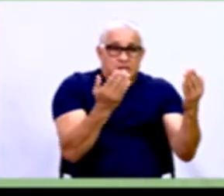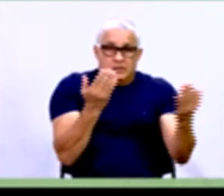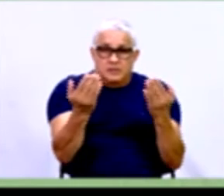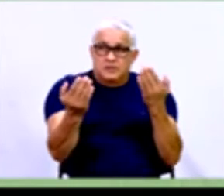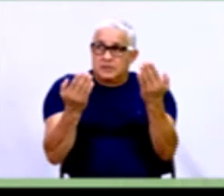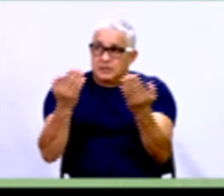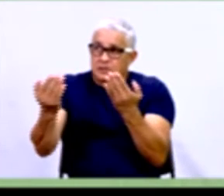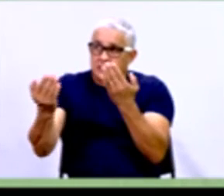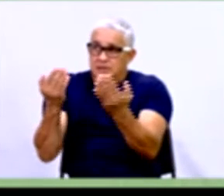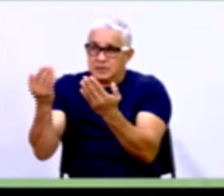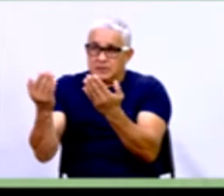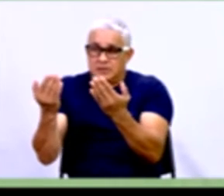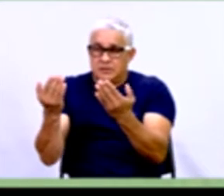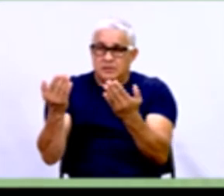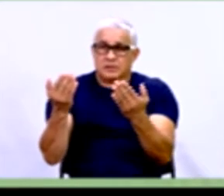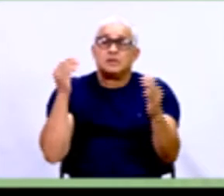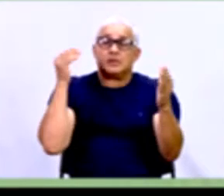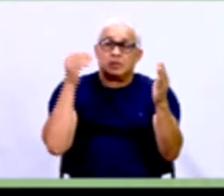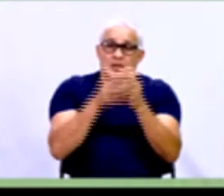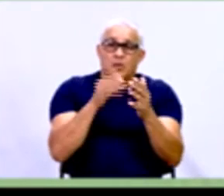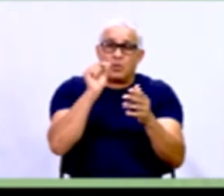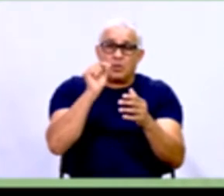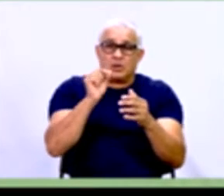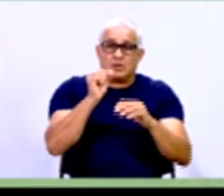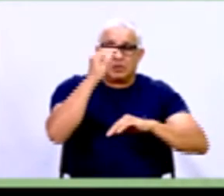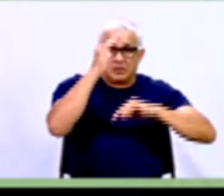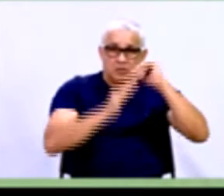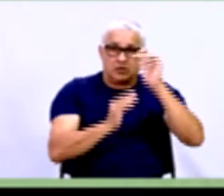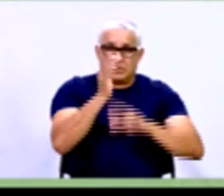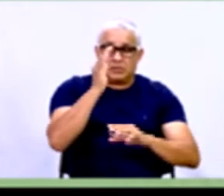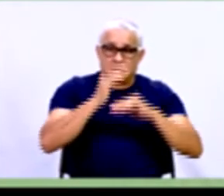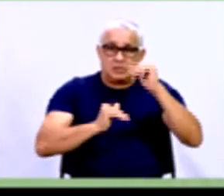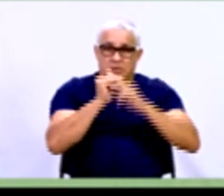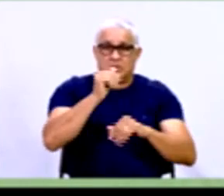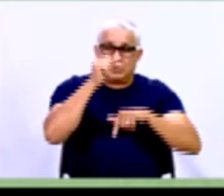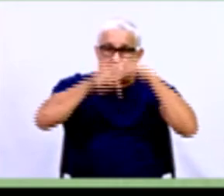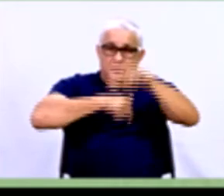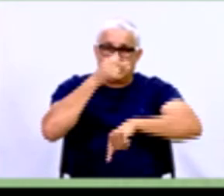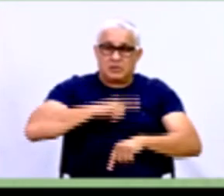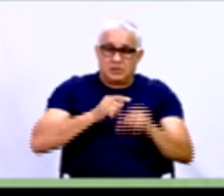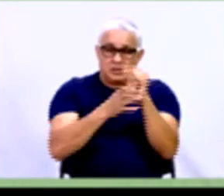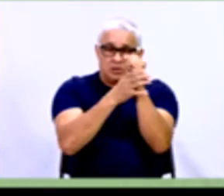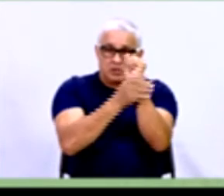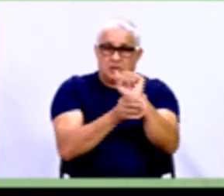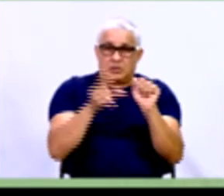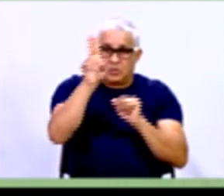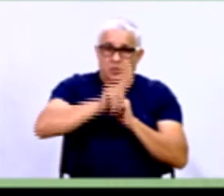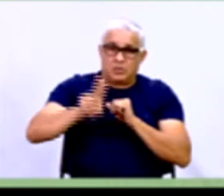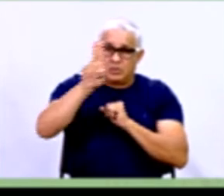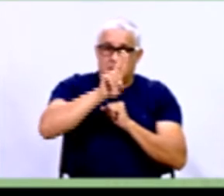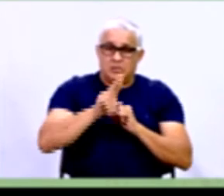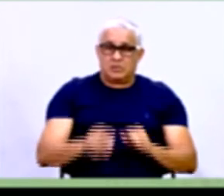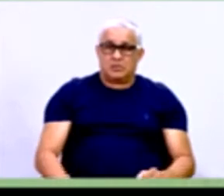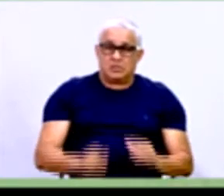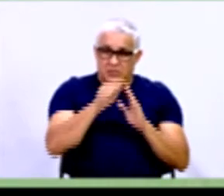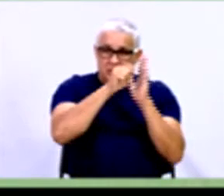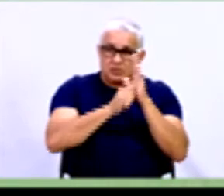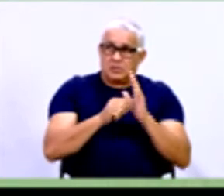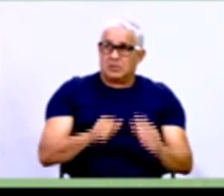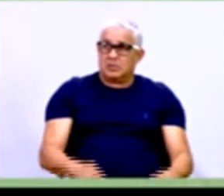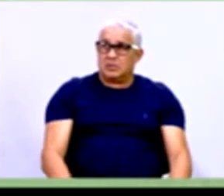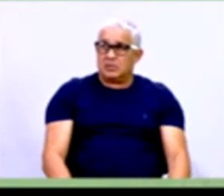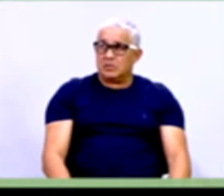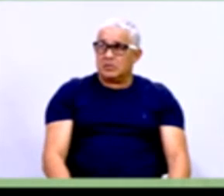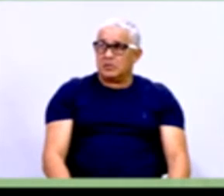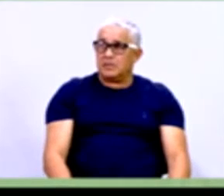chegar ao ponto que o empregado tenha segurança ao utilizá-lo. Aqui no artigo 166